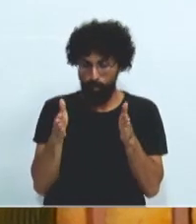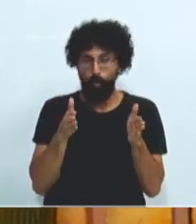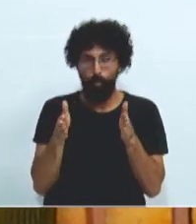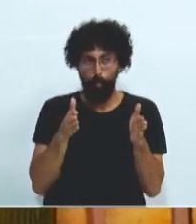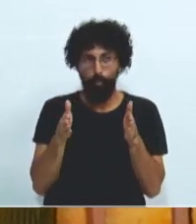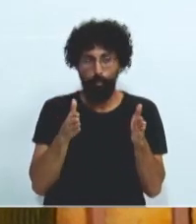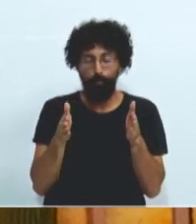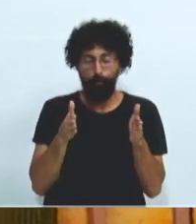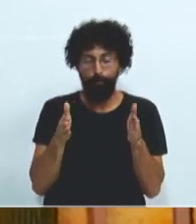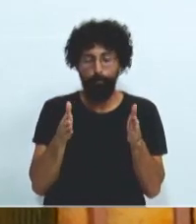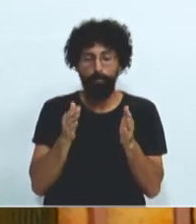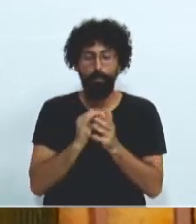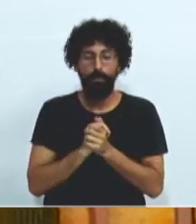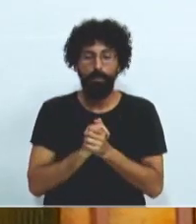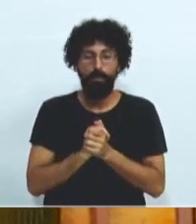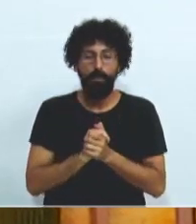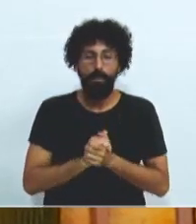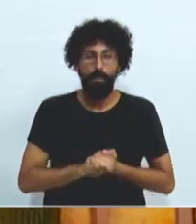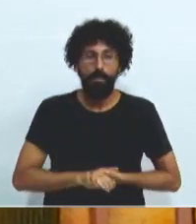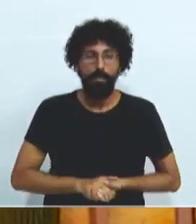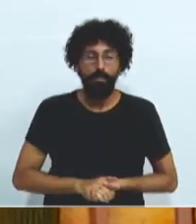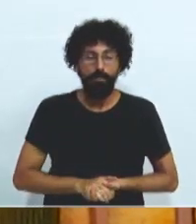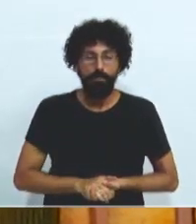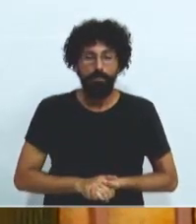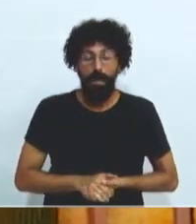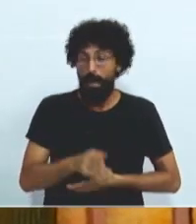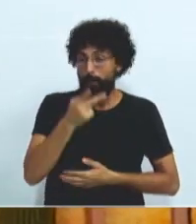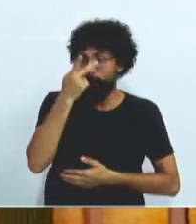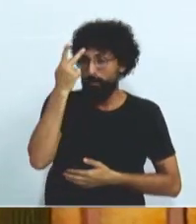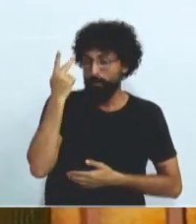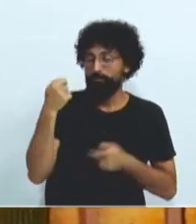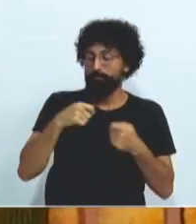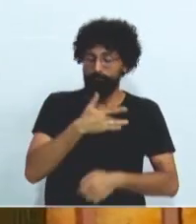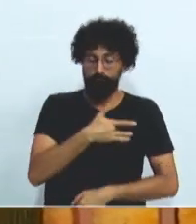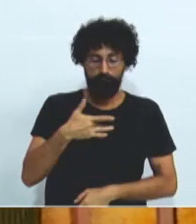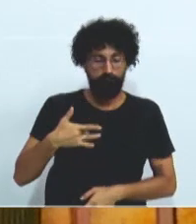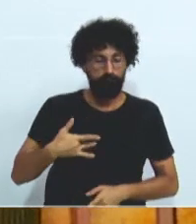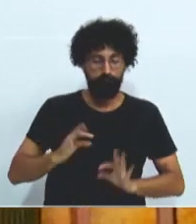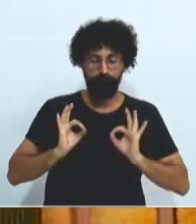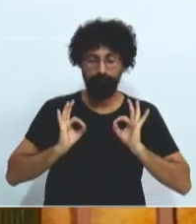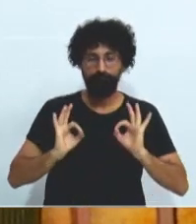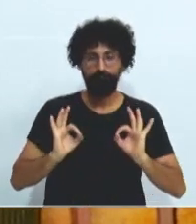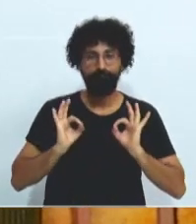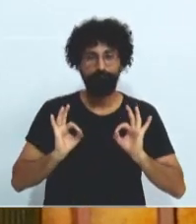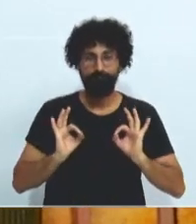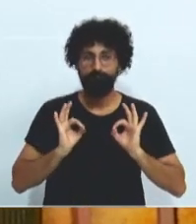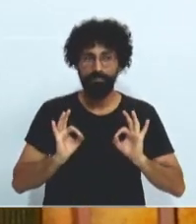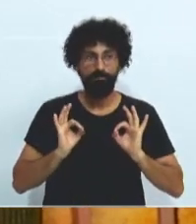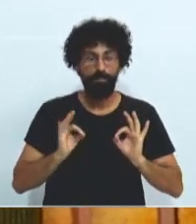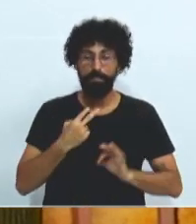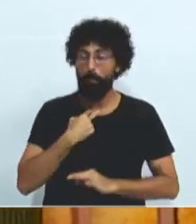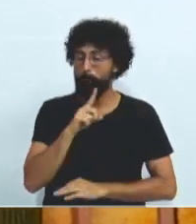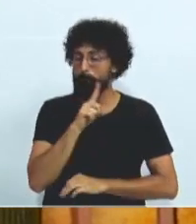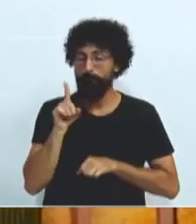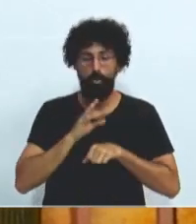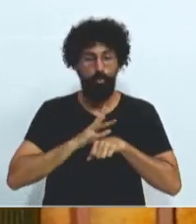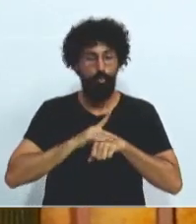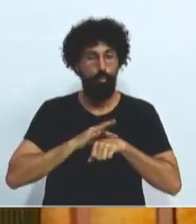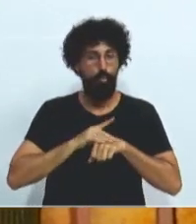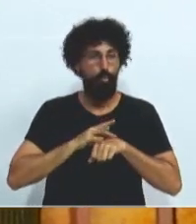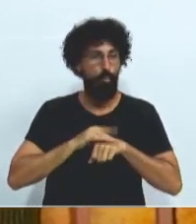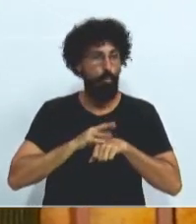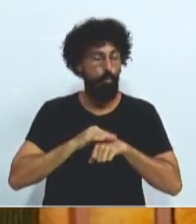é 35 anos de idade. A pessoa tem que estar saudável, né? Gozar de plena saúde, não pode ter nenhuma doença